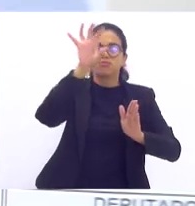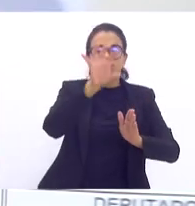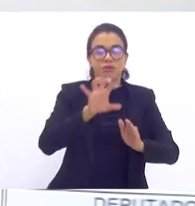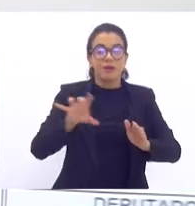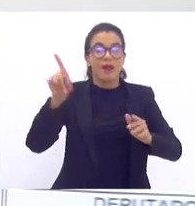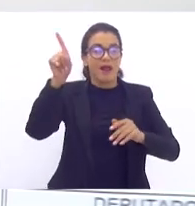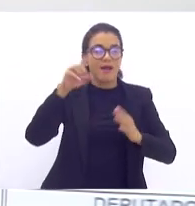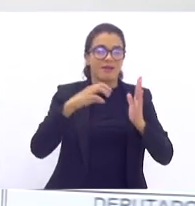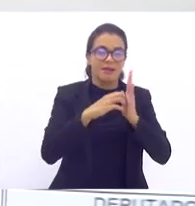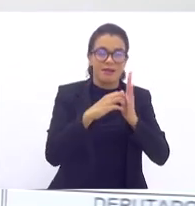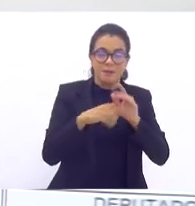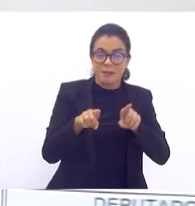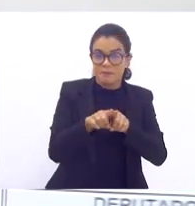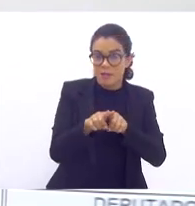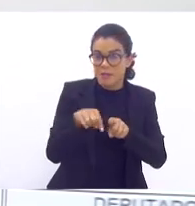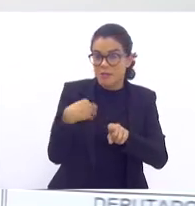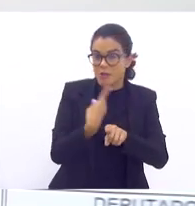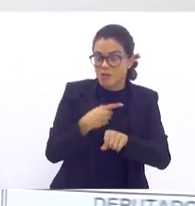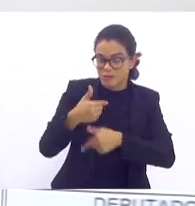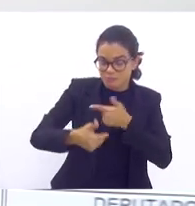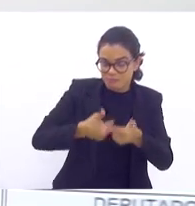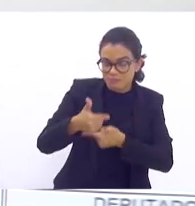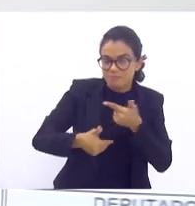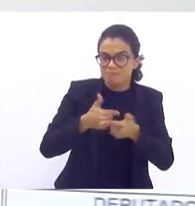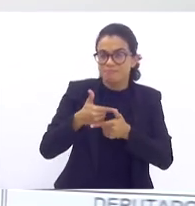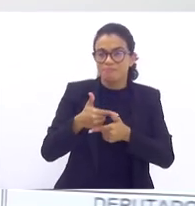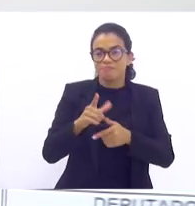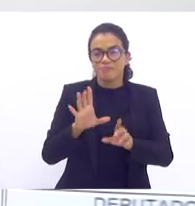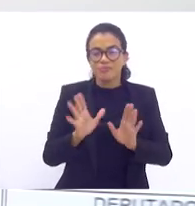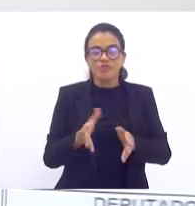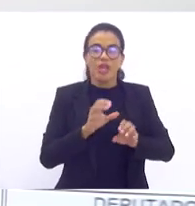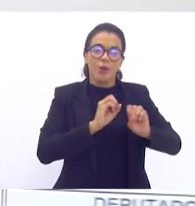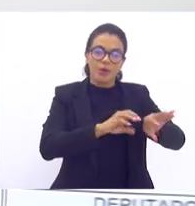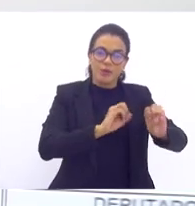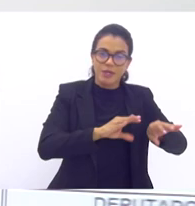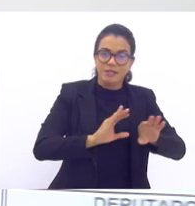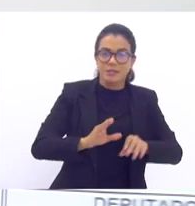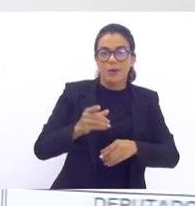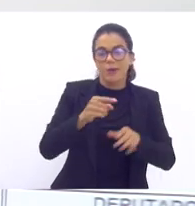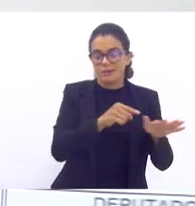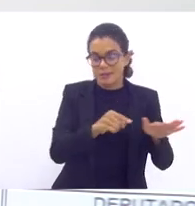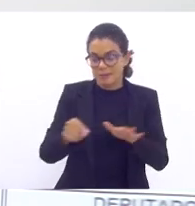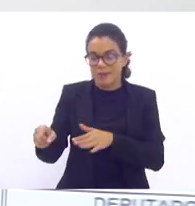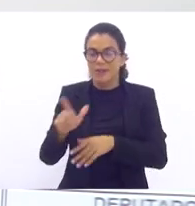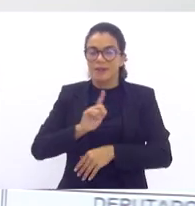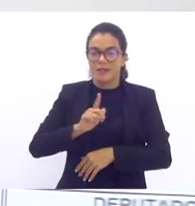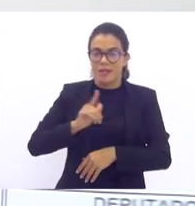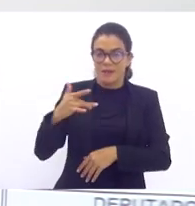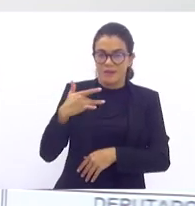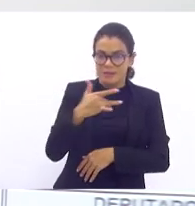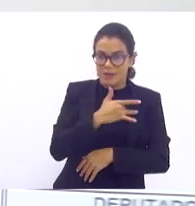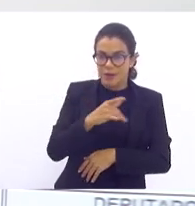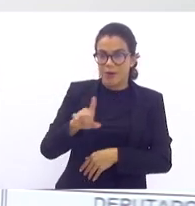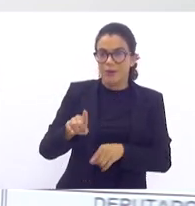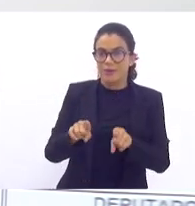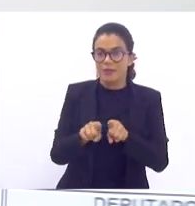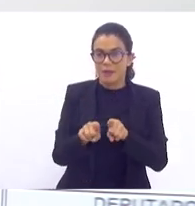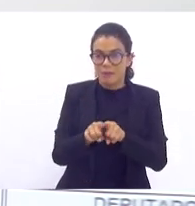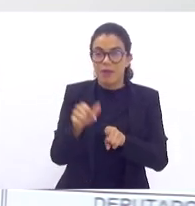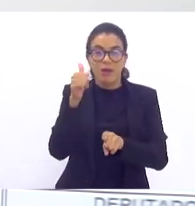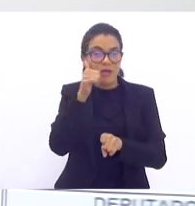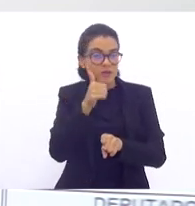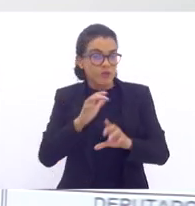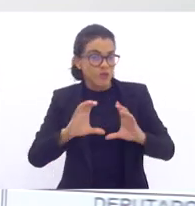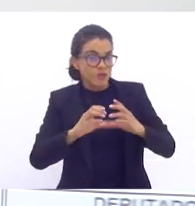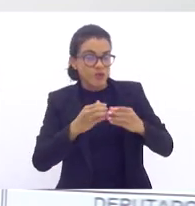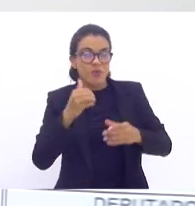Câmara dos Deputados inclusive nós estamos fazendo com as comissões temática já fizemos com educação semana nós vamos fazer com a saúde e com as mulheres